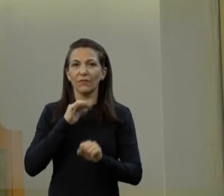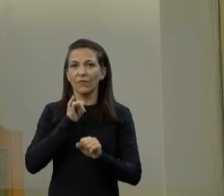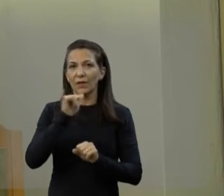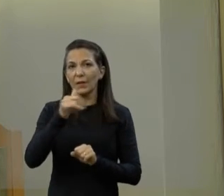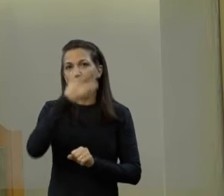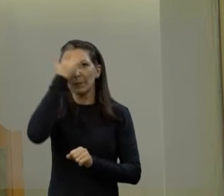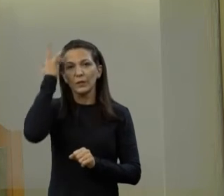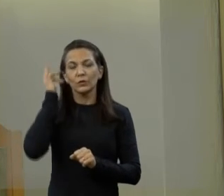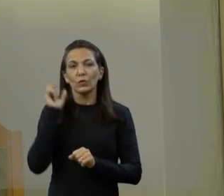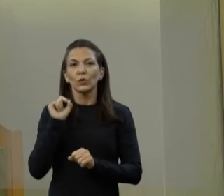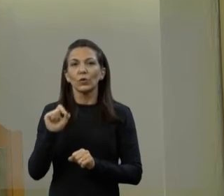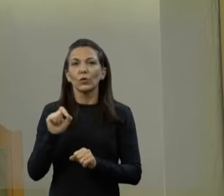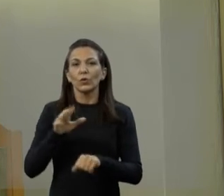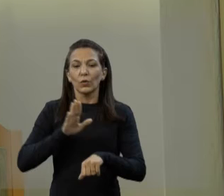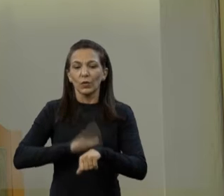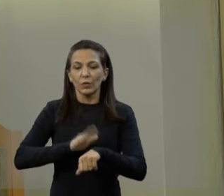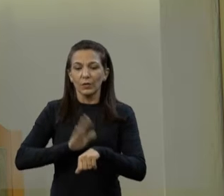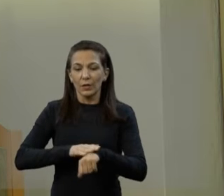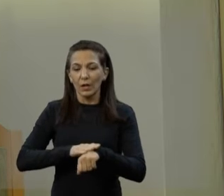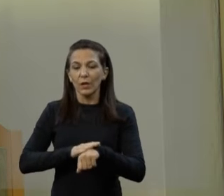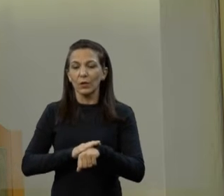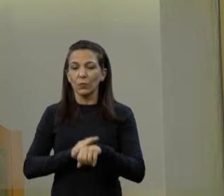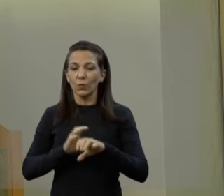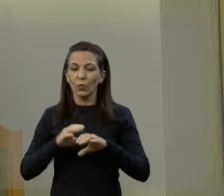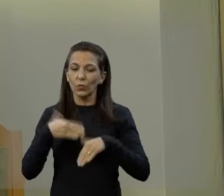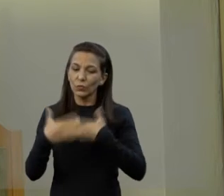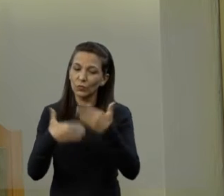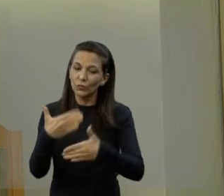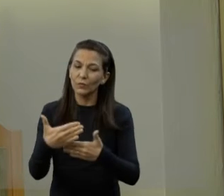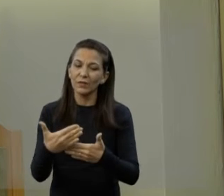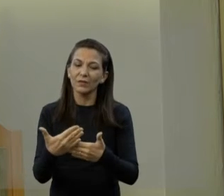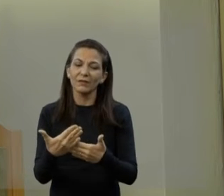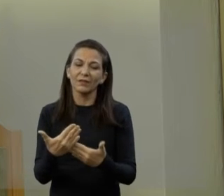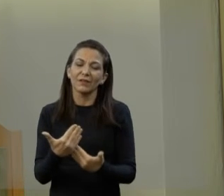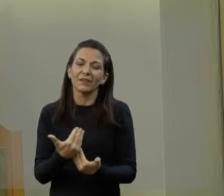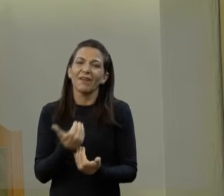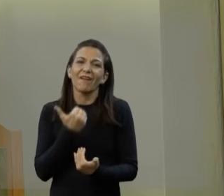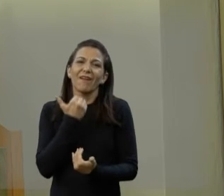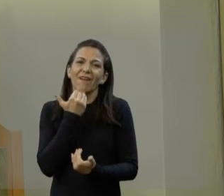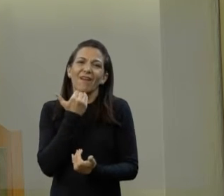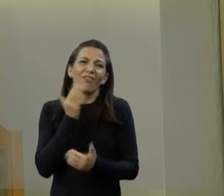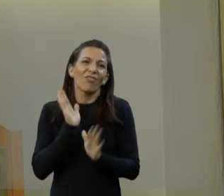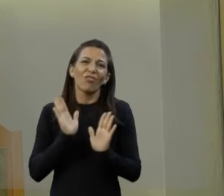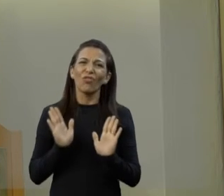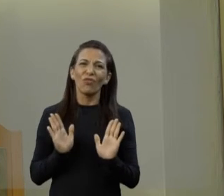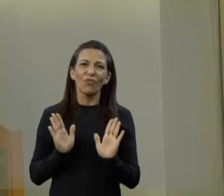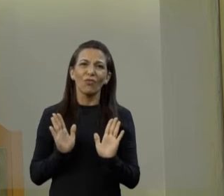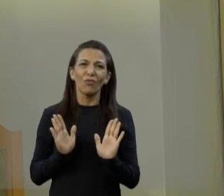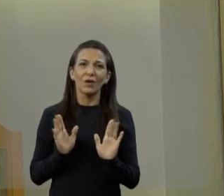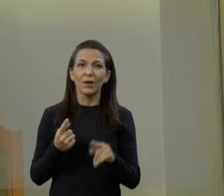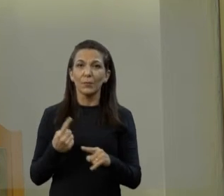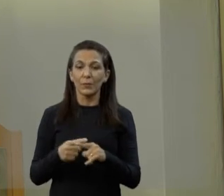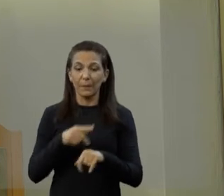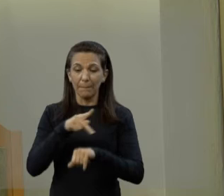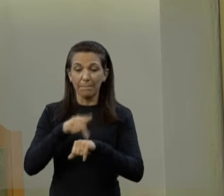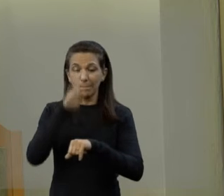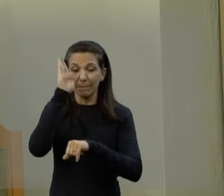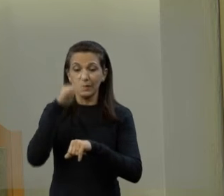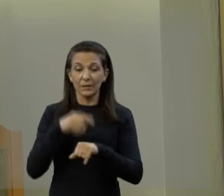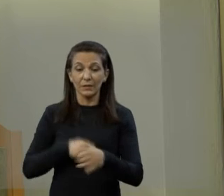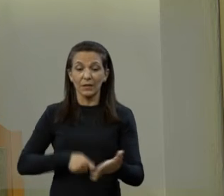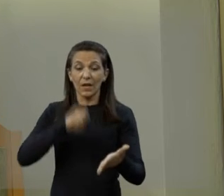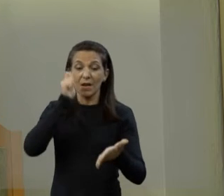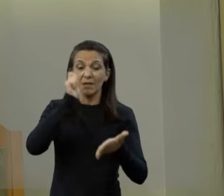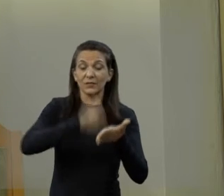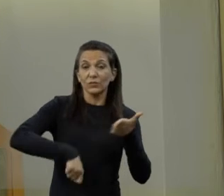essas pessoas que aquele tempo que ela se dedicaram a toda essa construção não foi à toa porque nós vivemos um país aonde as